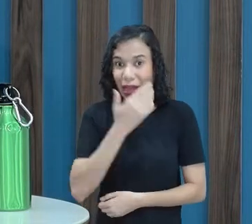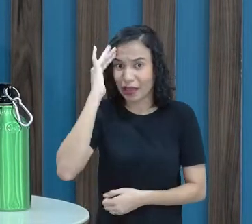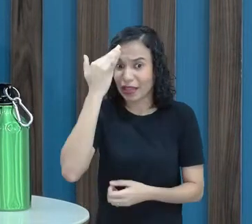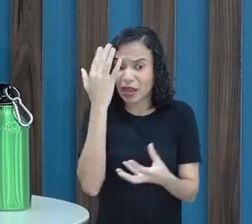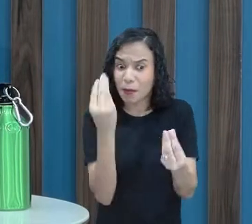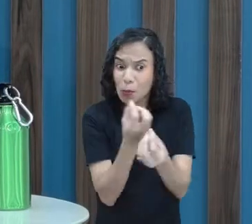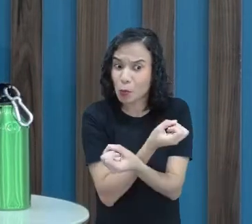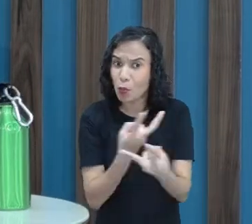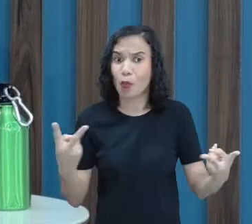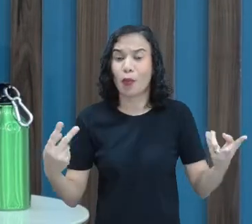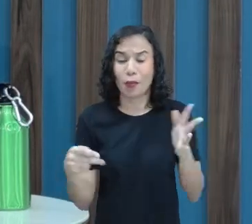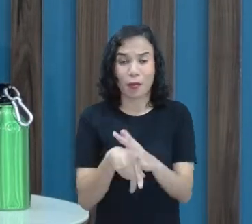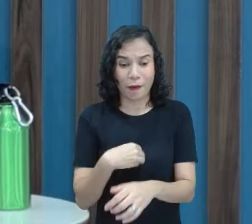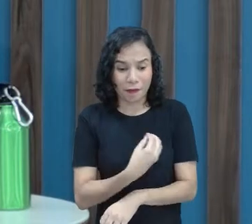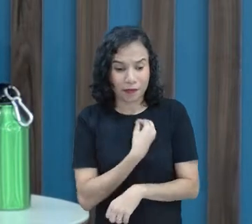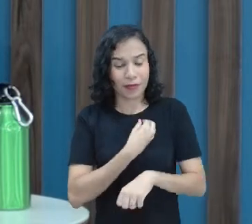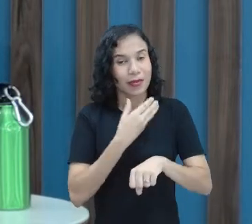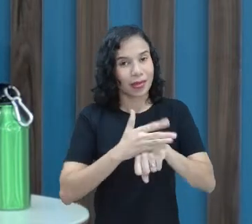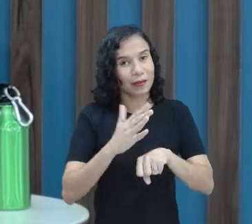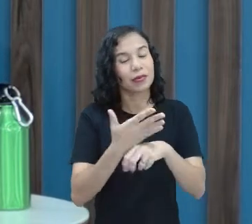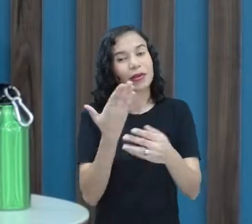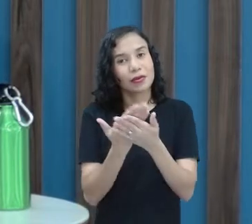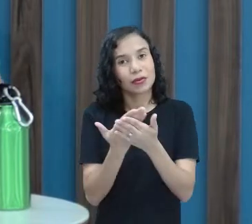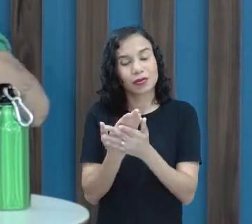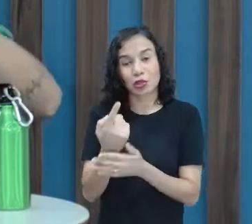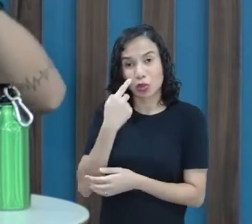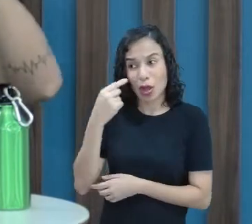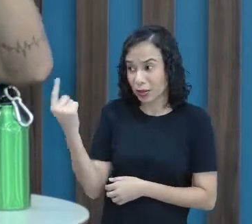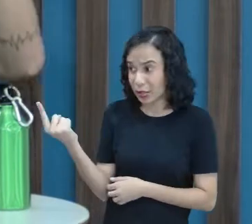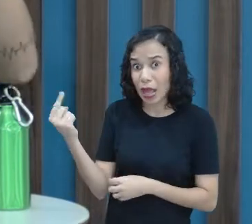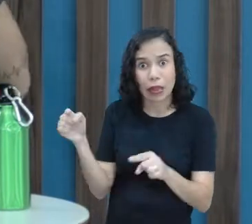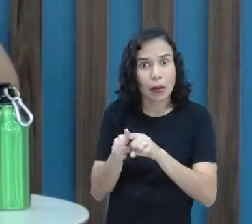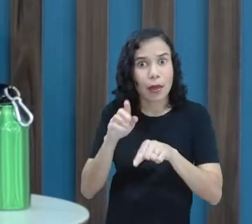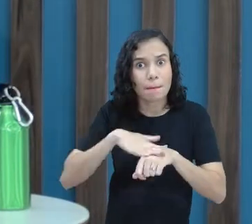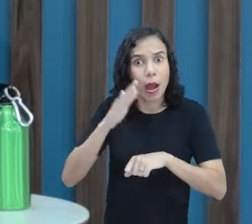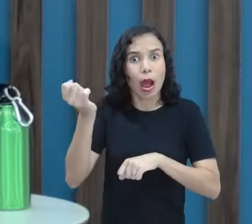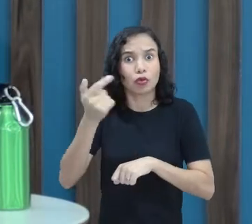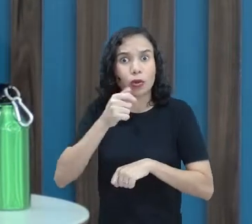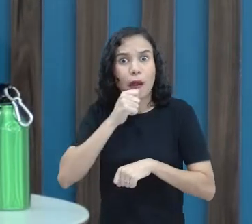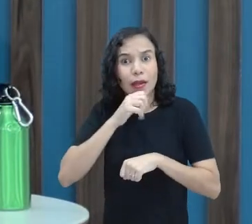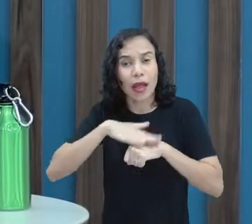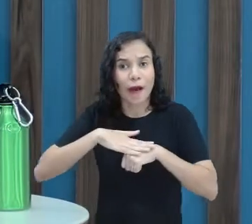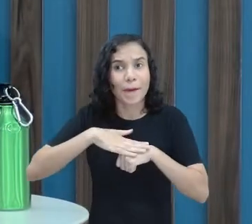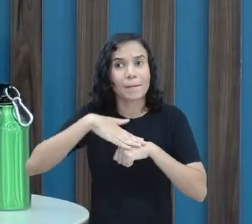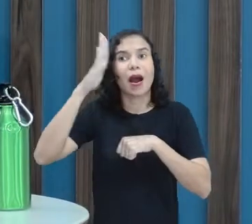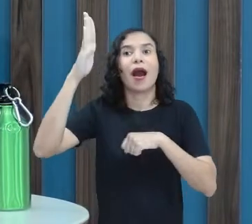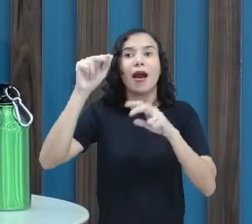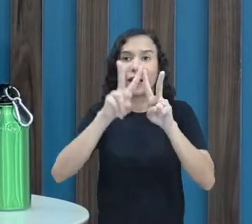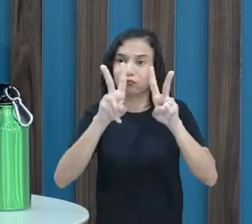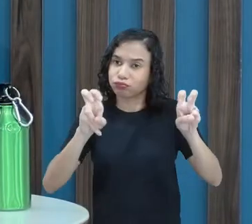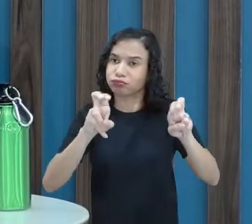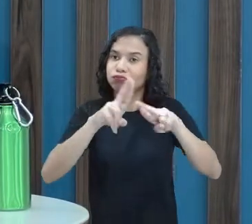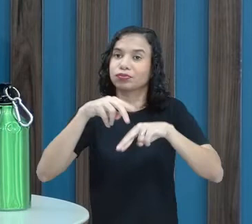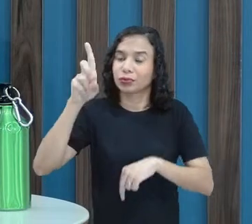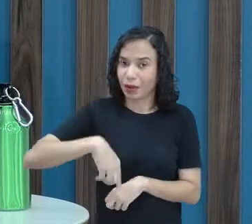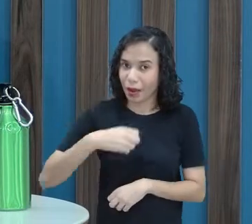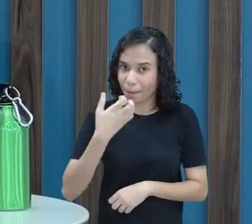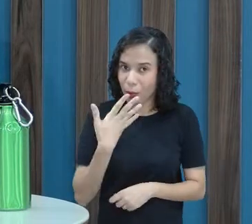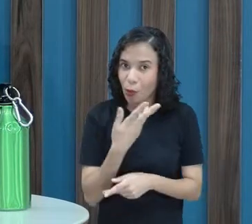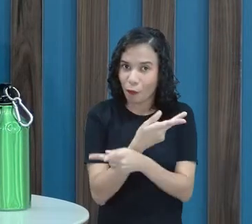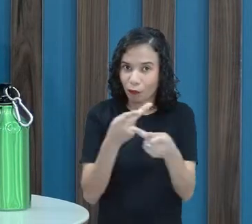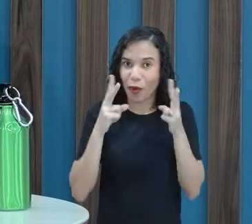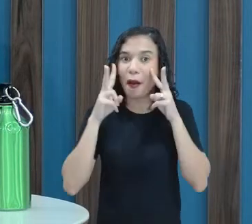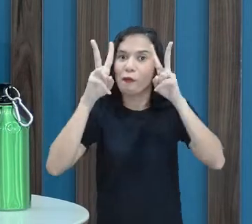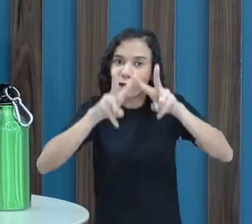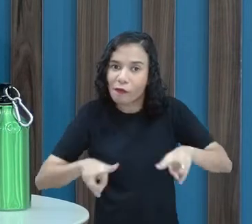coisa aí da nossa vida estudando esse assunto, fora o que vem ainda pela frente, né? Então, é Verdade. sempre bom que vocês vejam